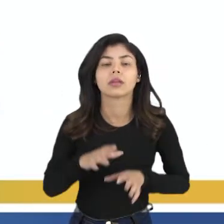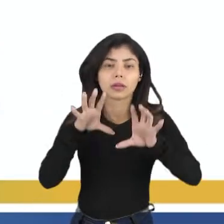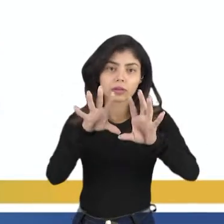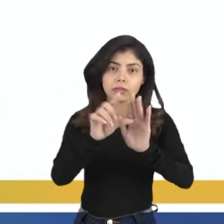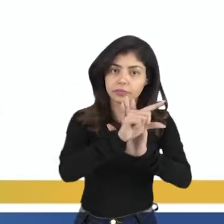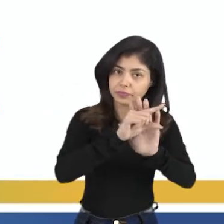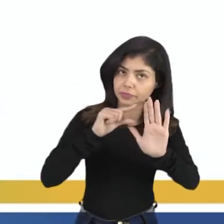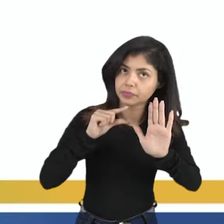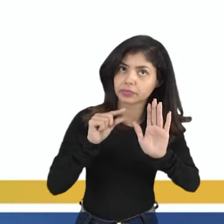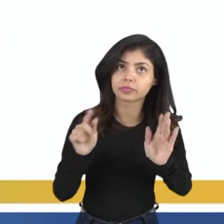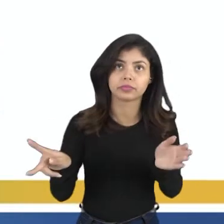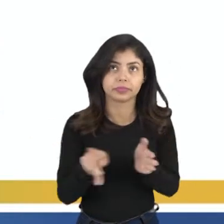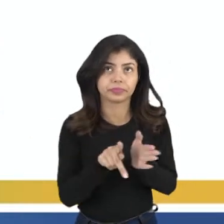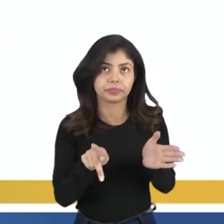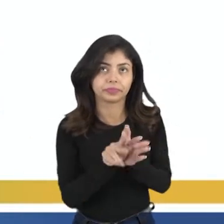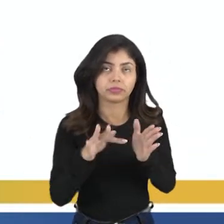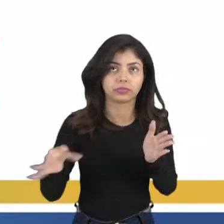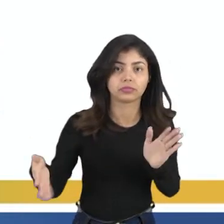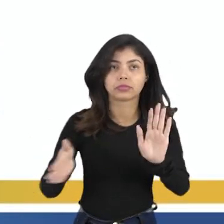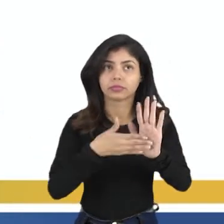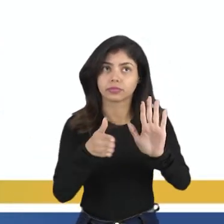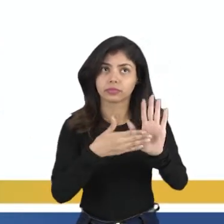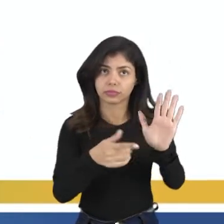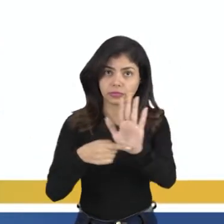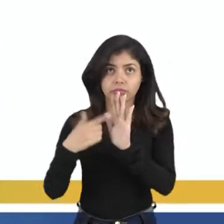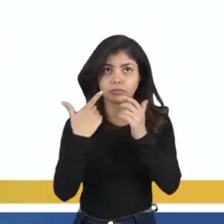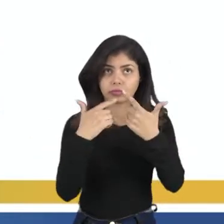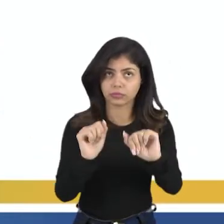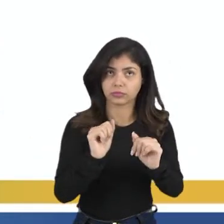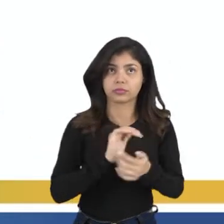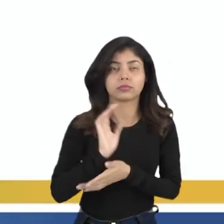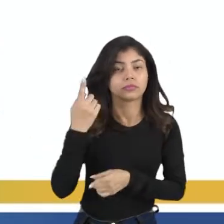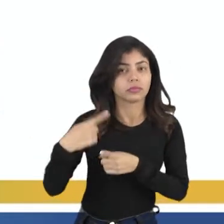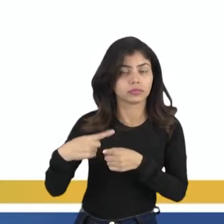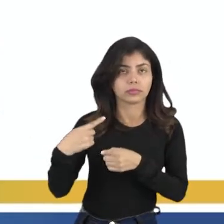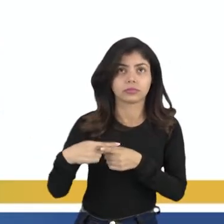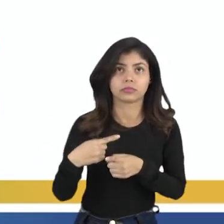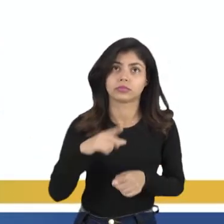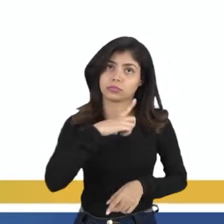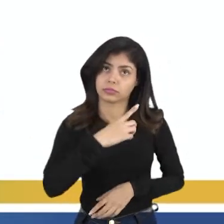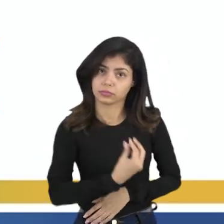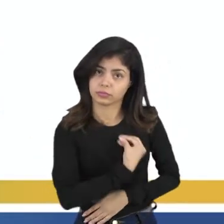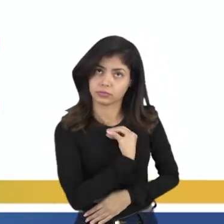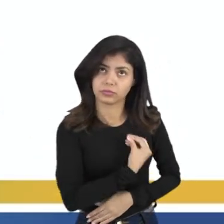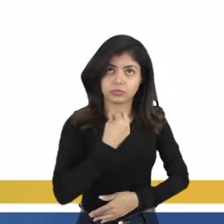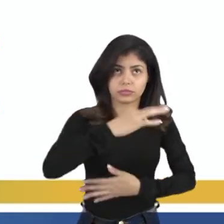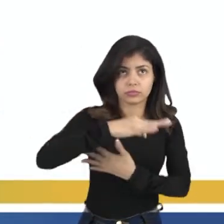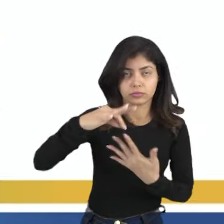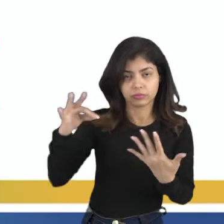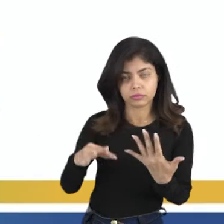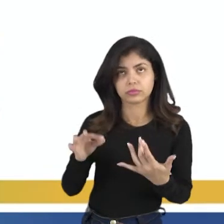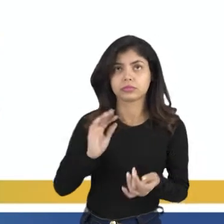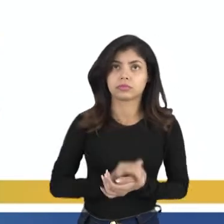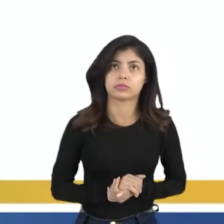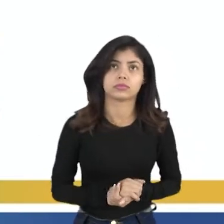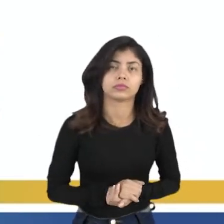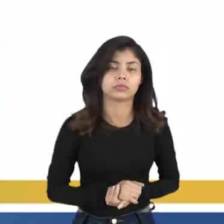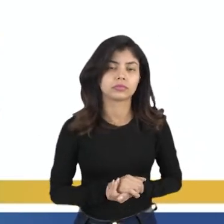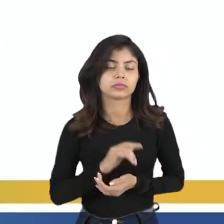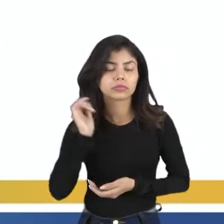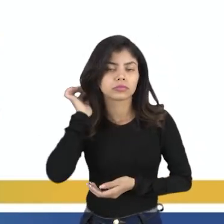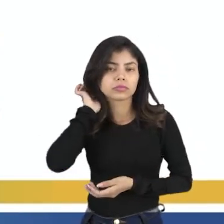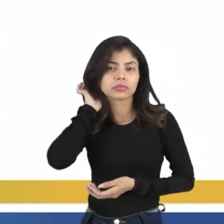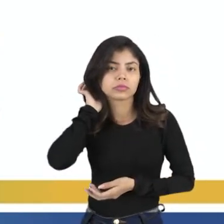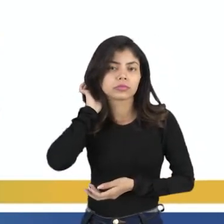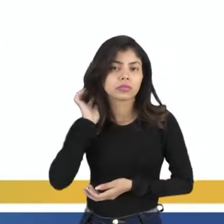nesse fragmento, predomina a função referencial da linguagem, porque há presença de elementos que...